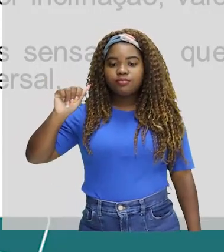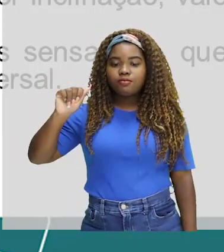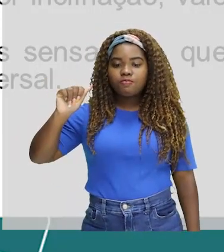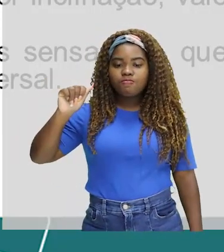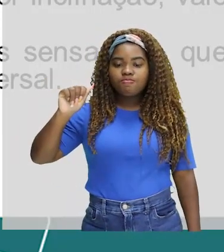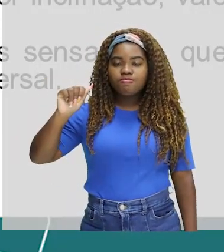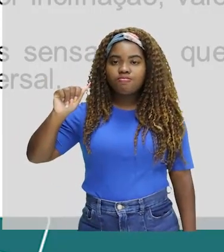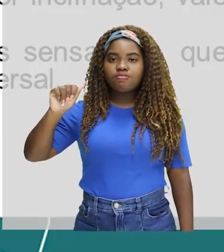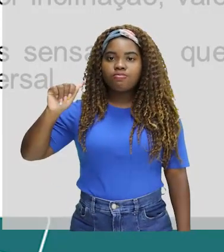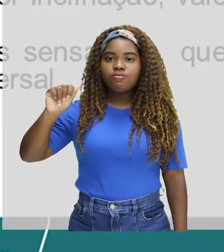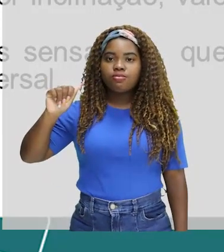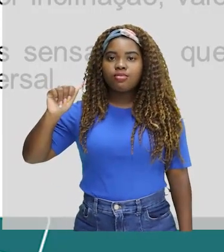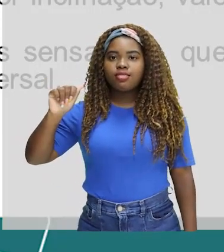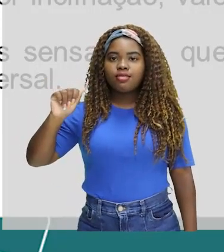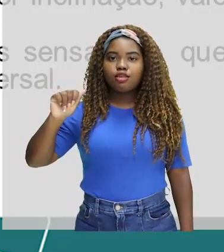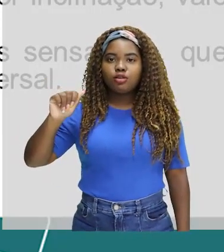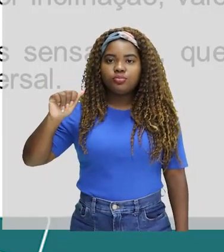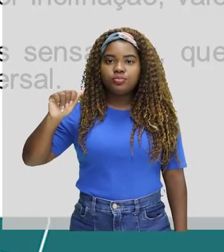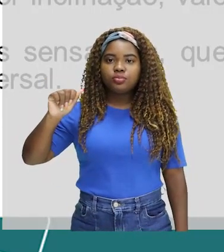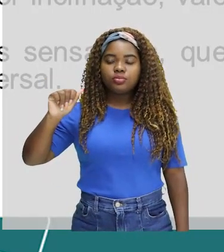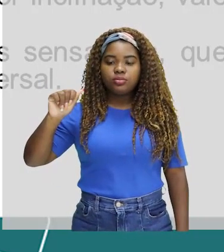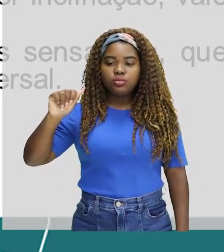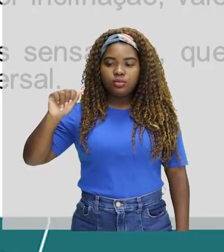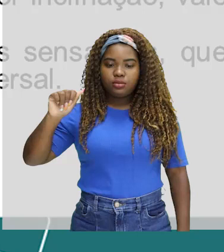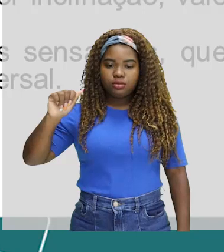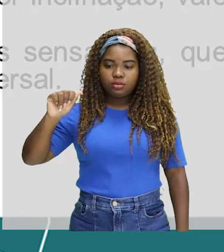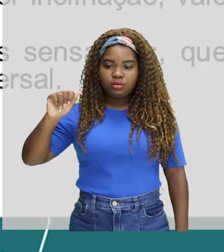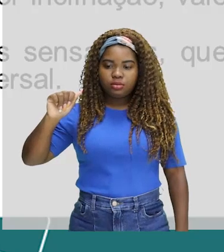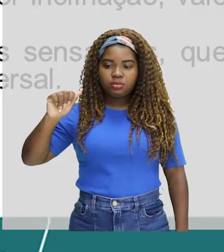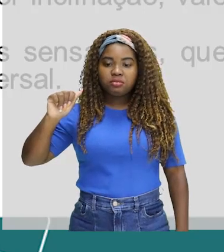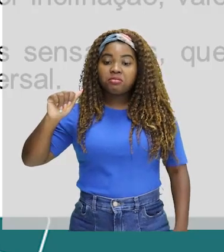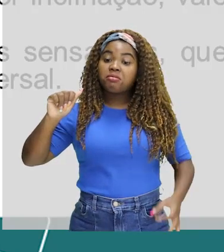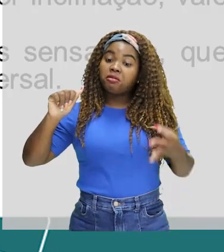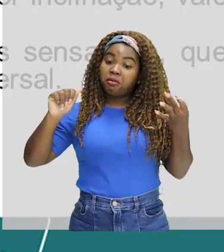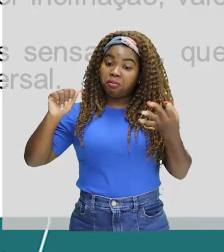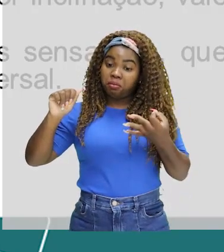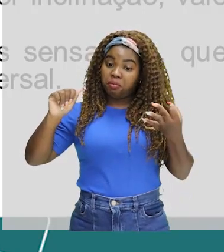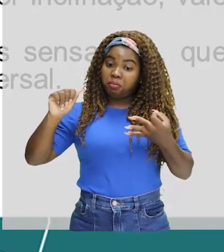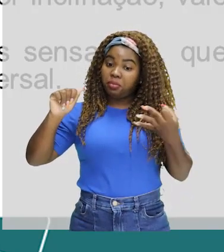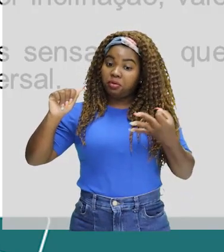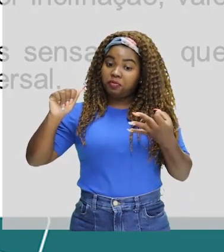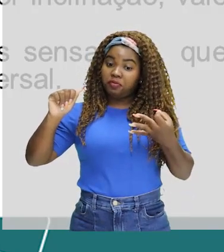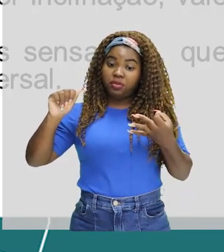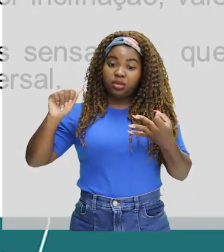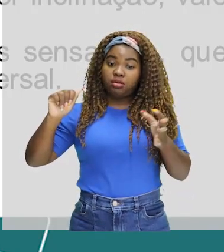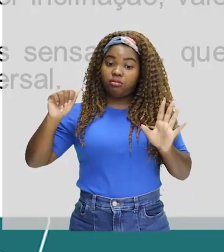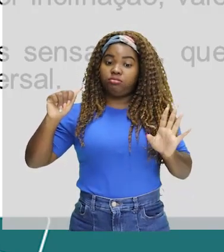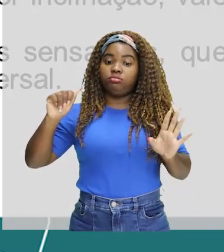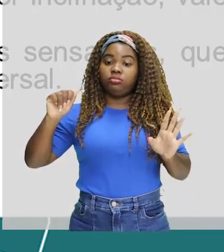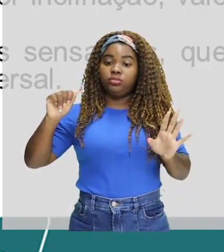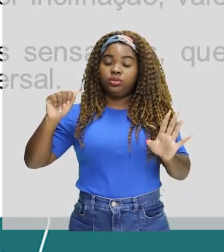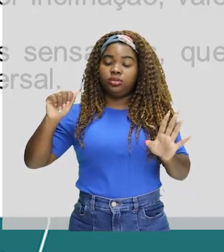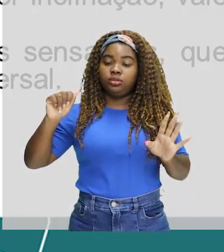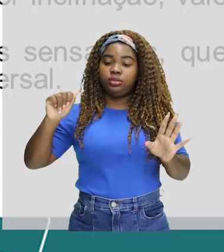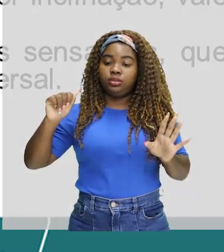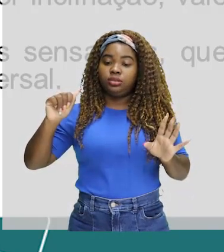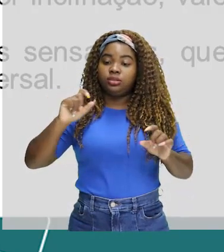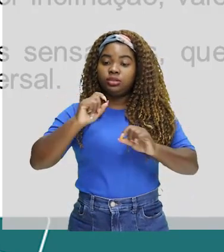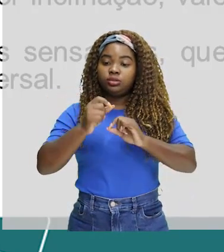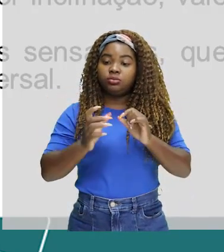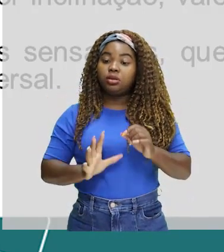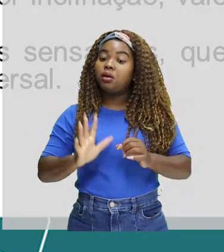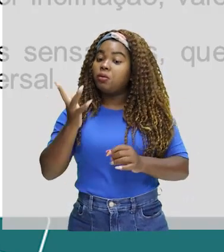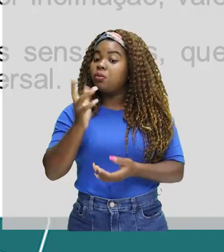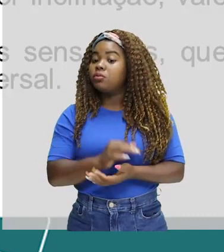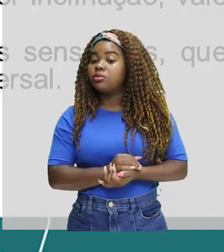ação e com o que deve resultar, perfeito. Não é o resultado, é o que origina